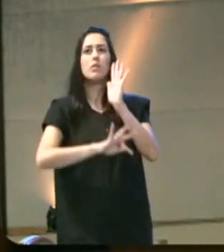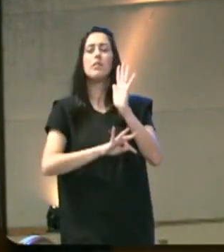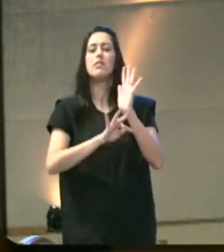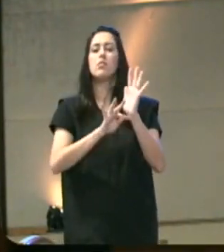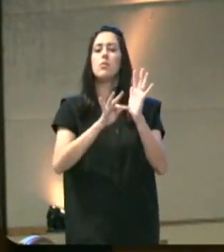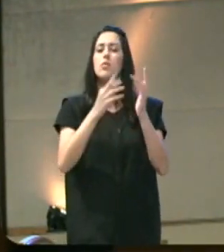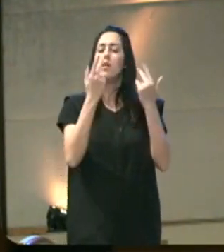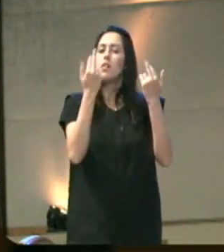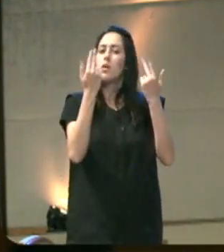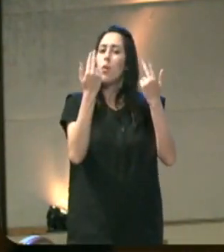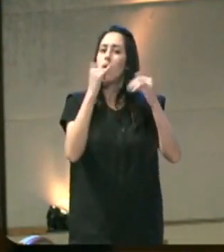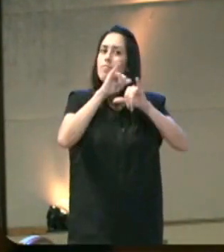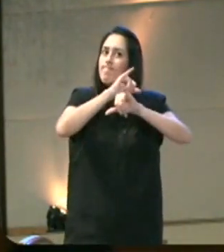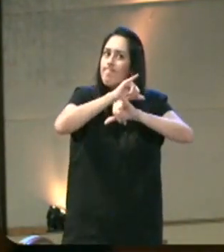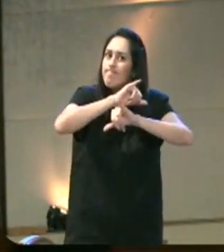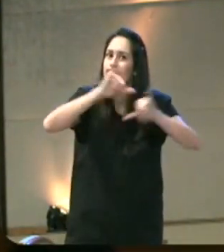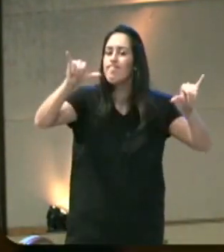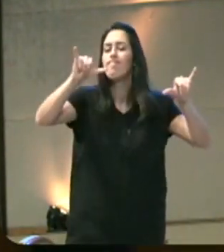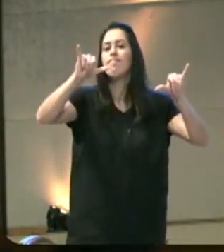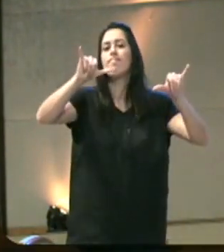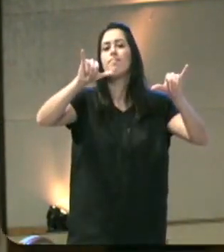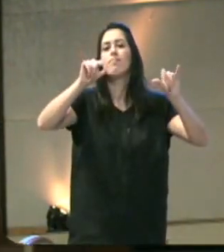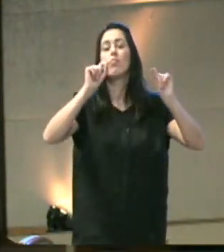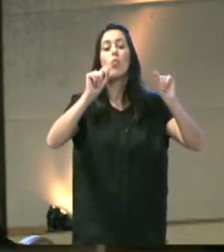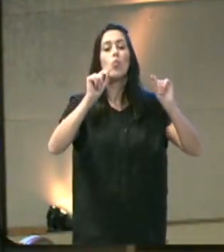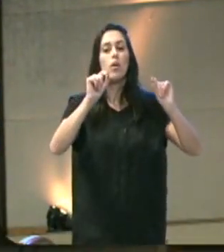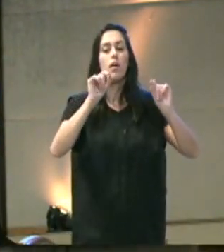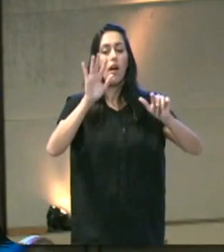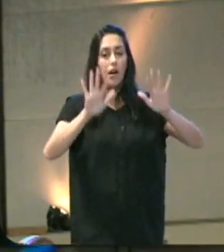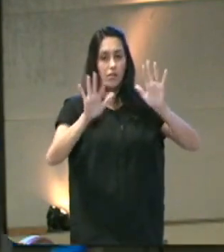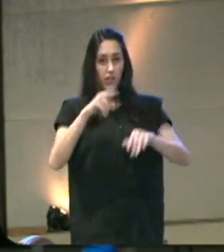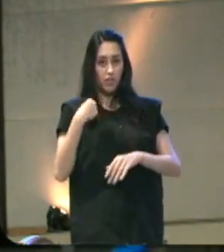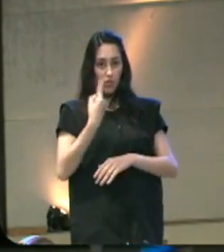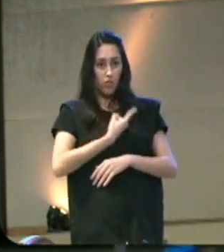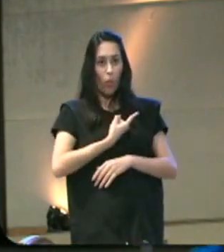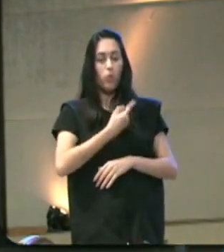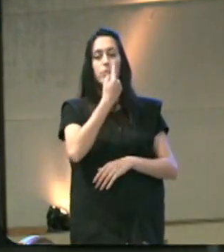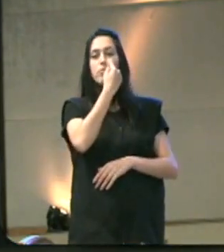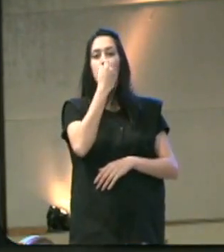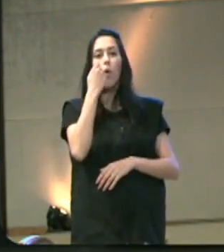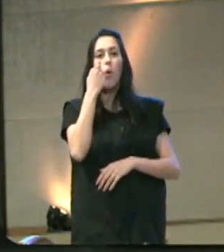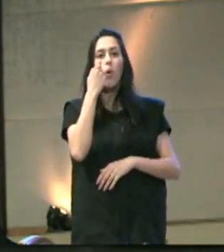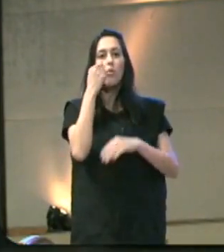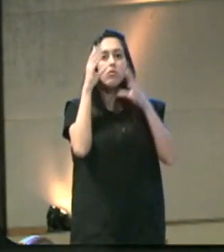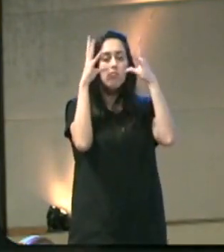advertência. Às vezes os nossos olhos são fechados